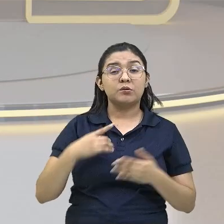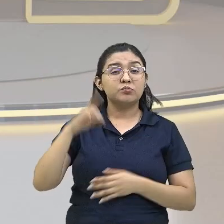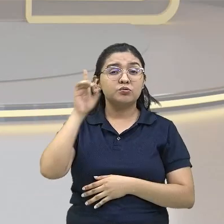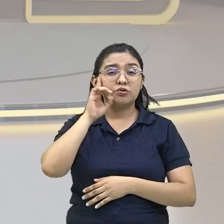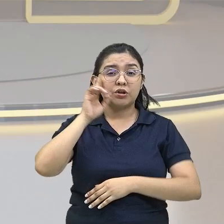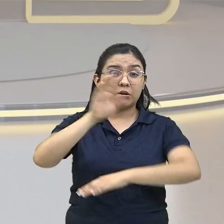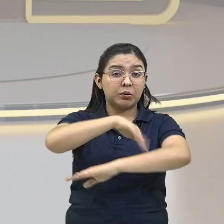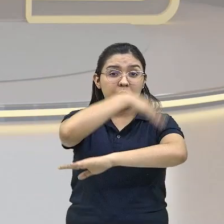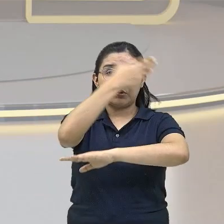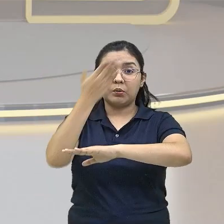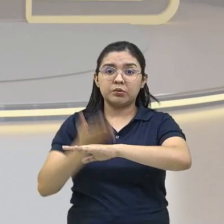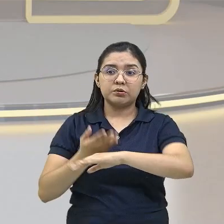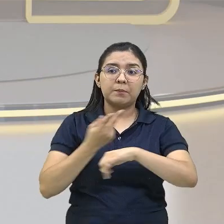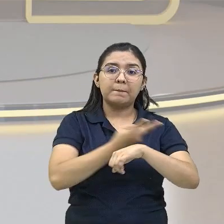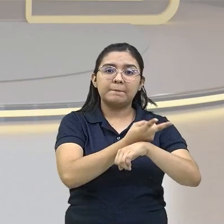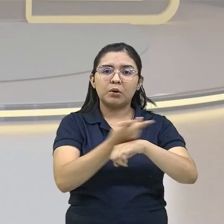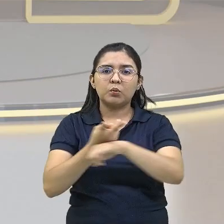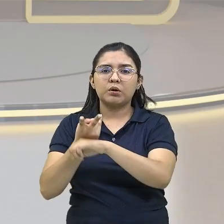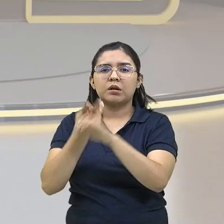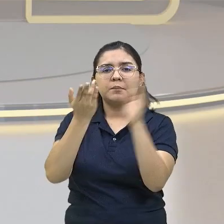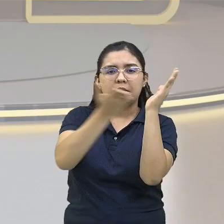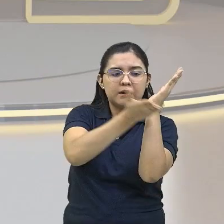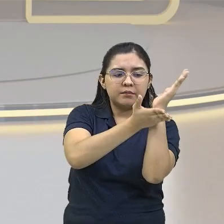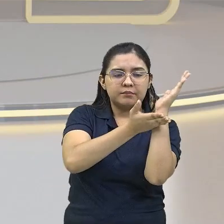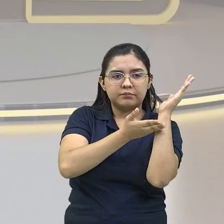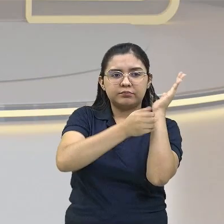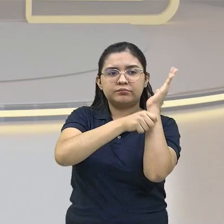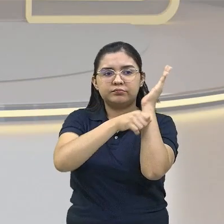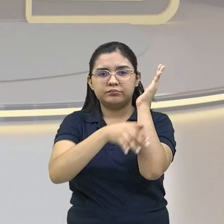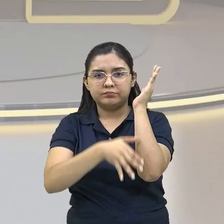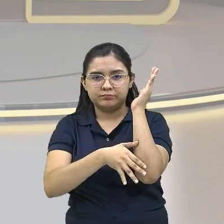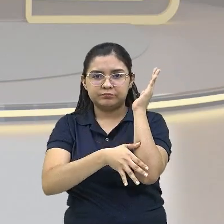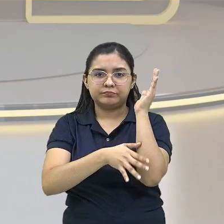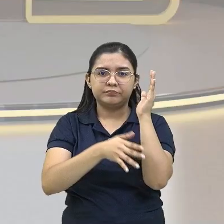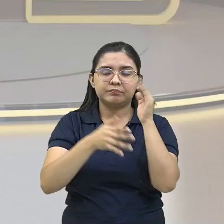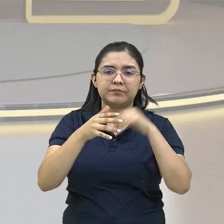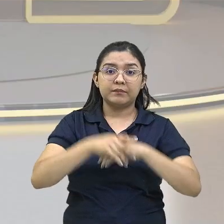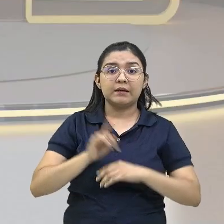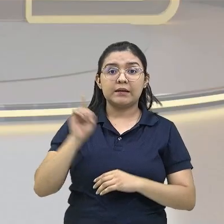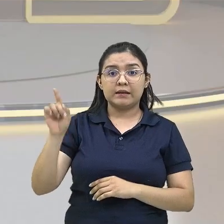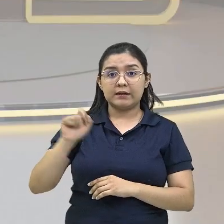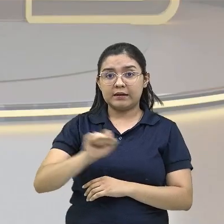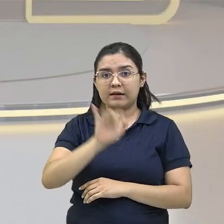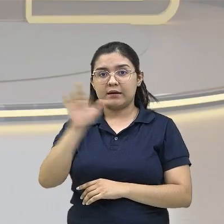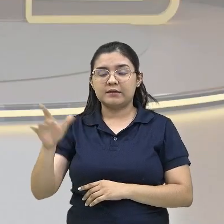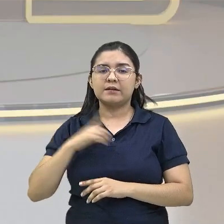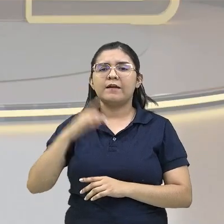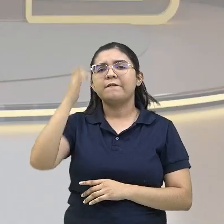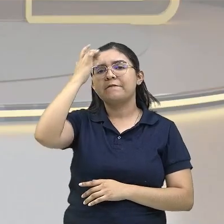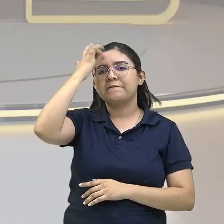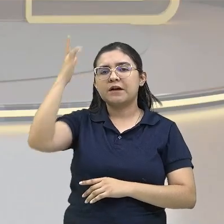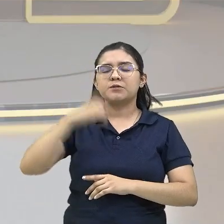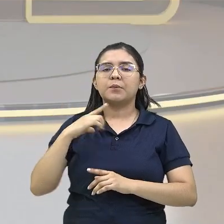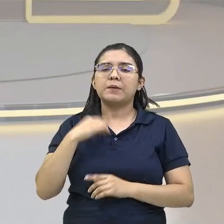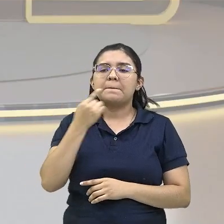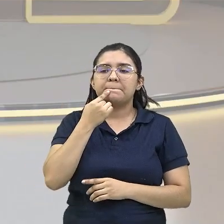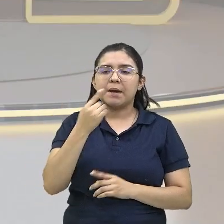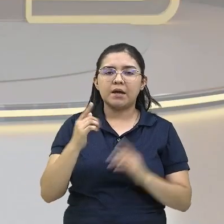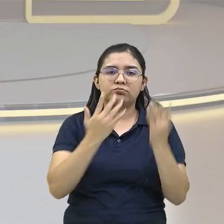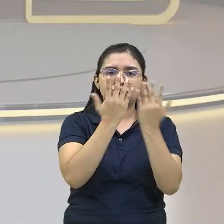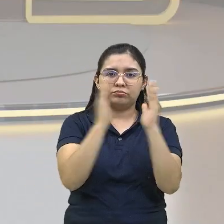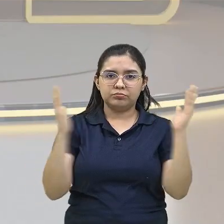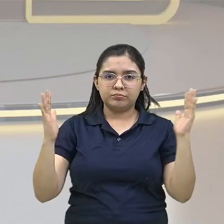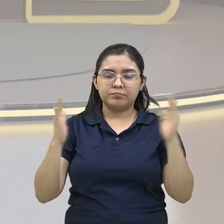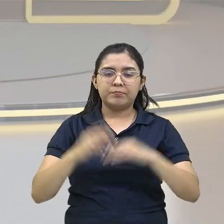todinho para sangrar ali o leite de 5 seringueiras, enquanto na Malásia era muito mais fácil porque uma seringueira estava ao lado da